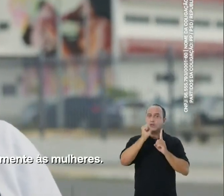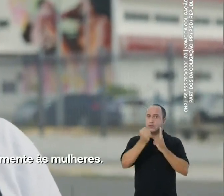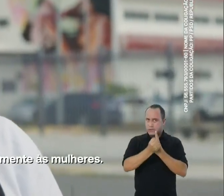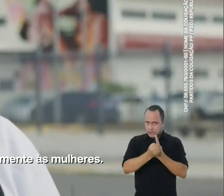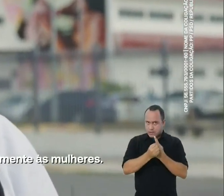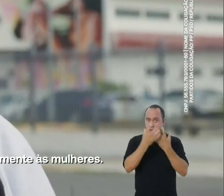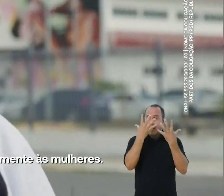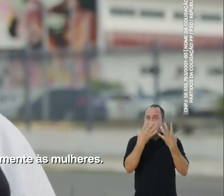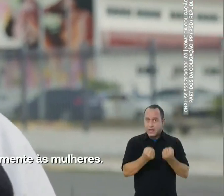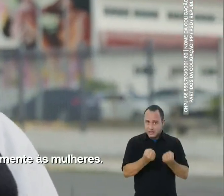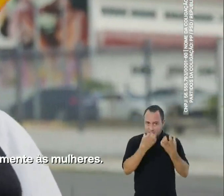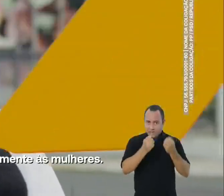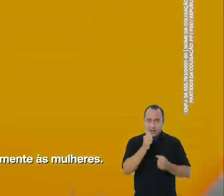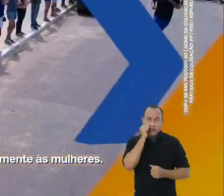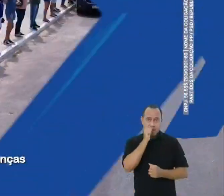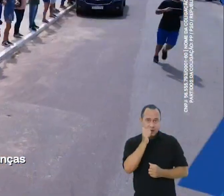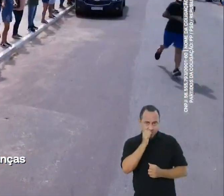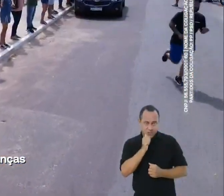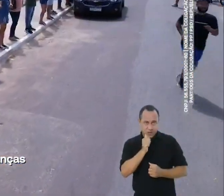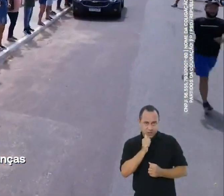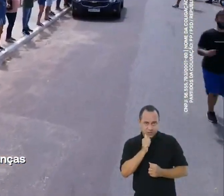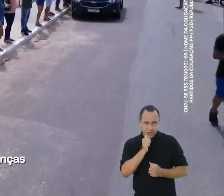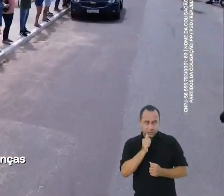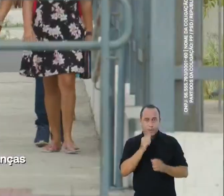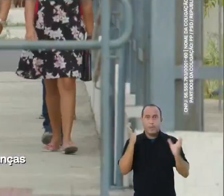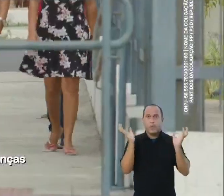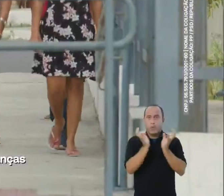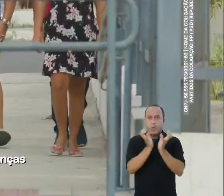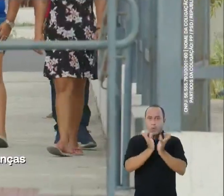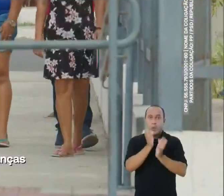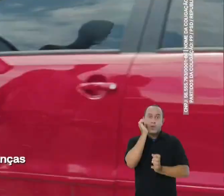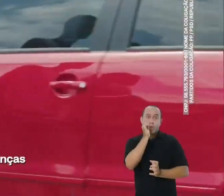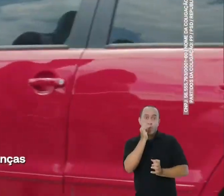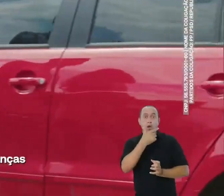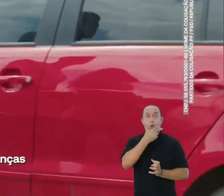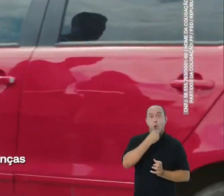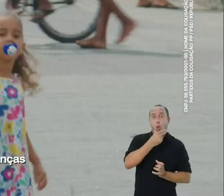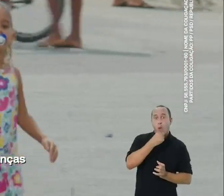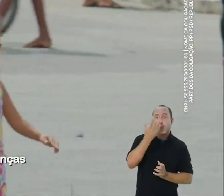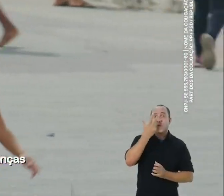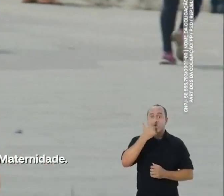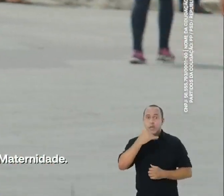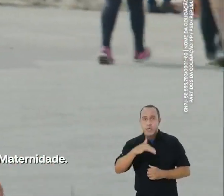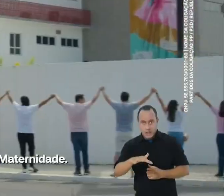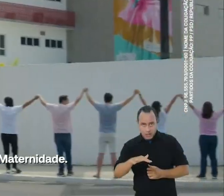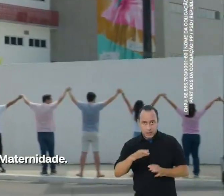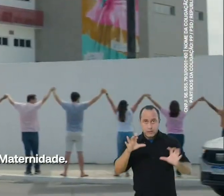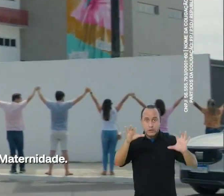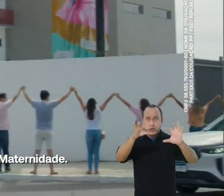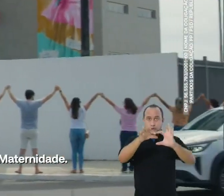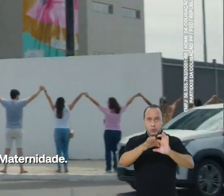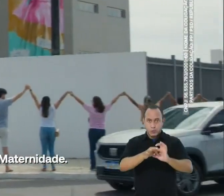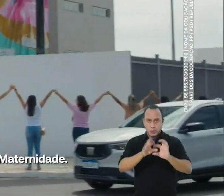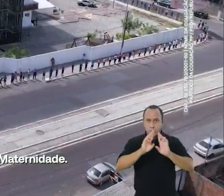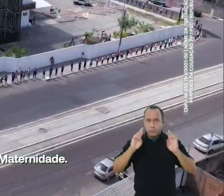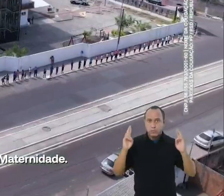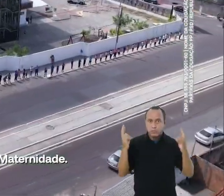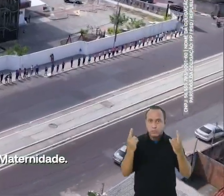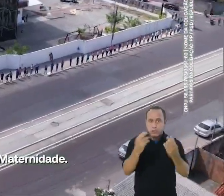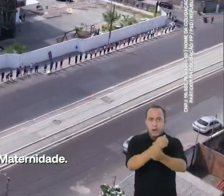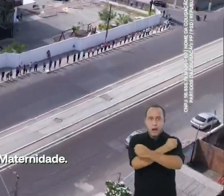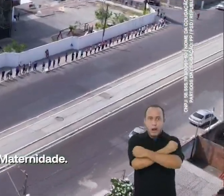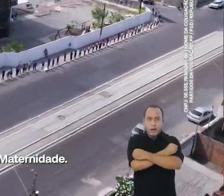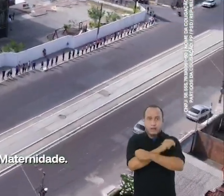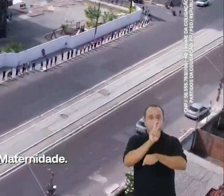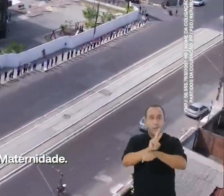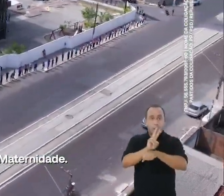sergipana e principalmente às mulheres. Uma multidão de mulheres, homens, crianças se uniram em um grande abraço